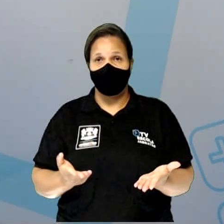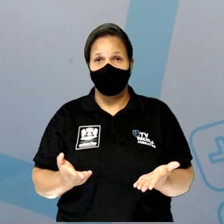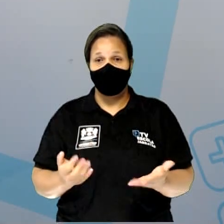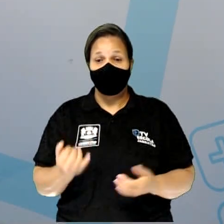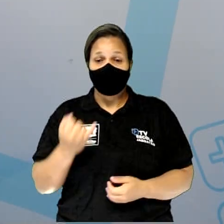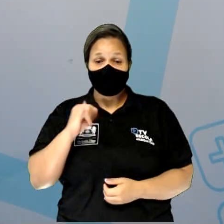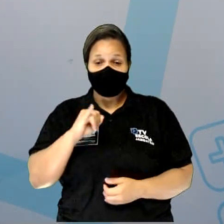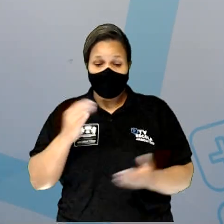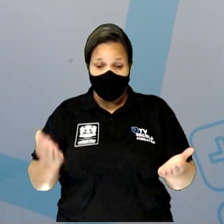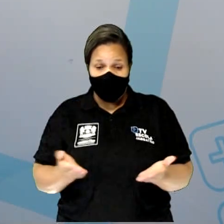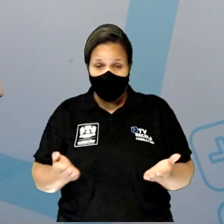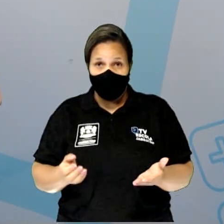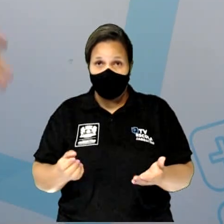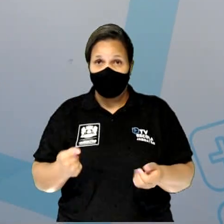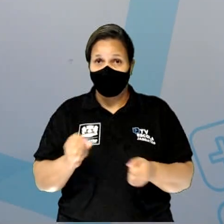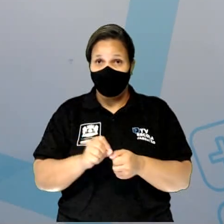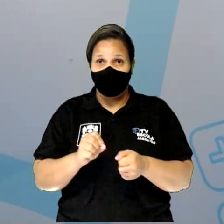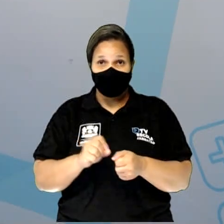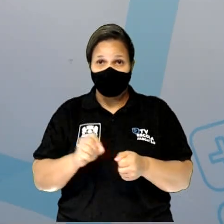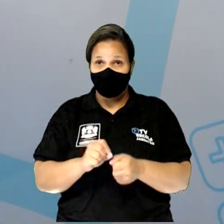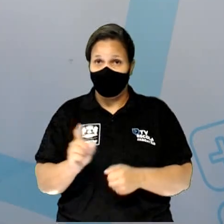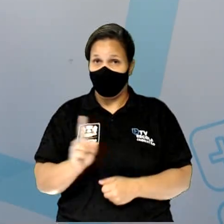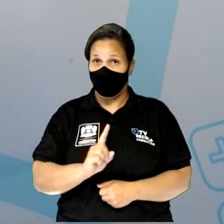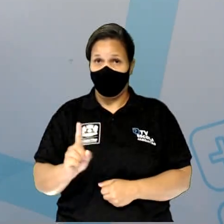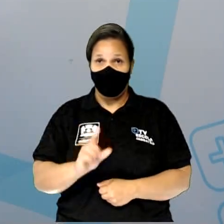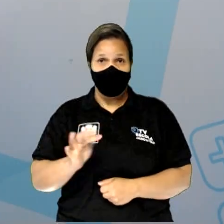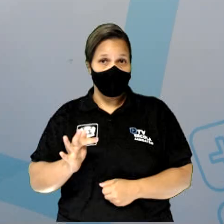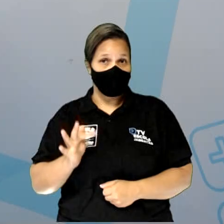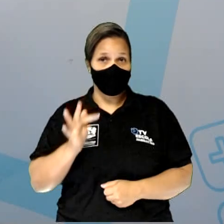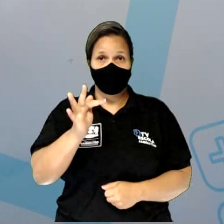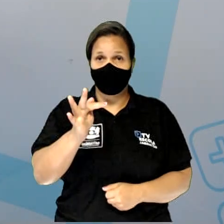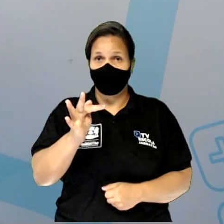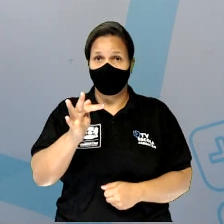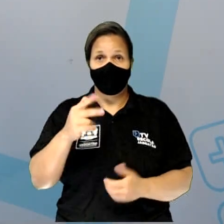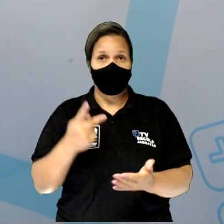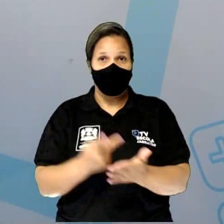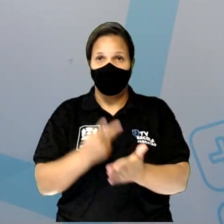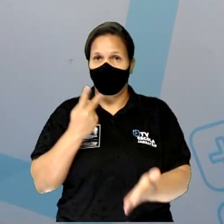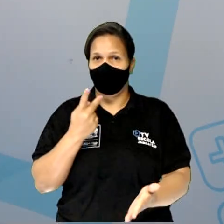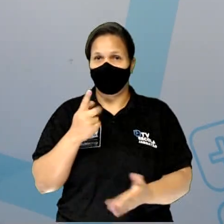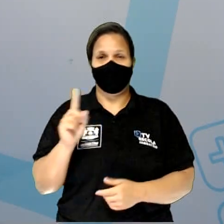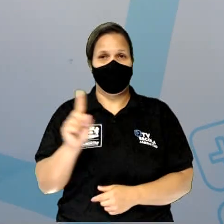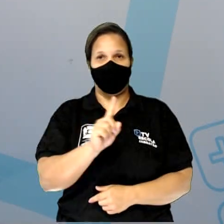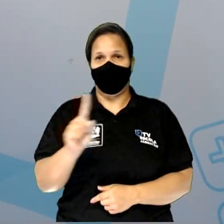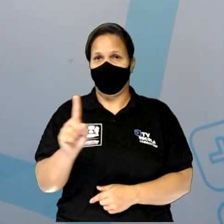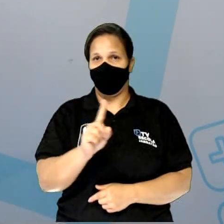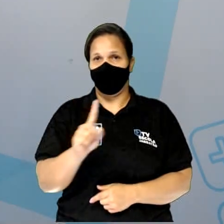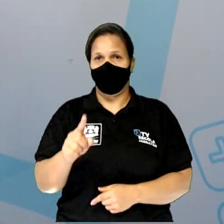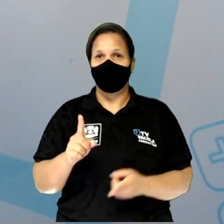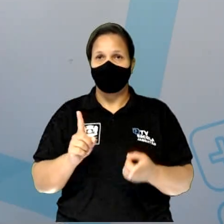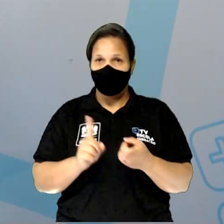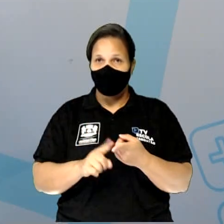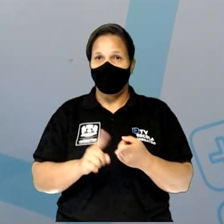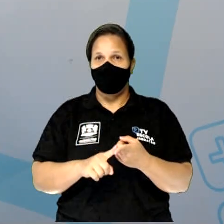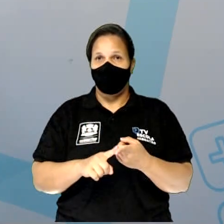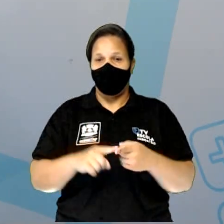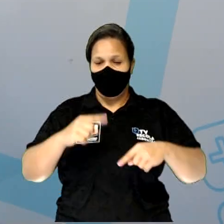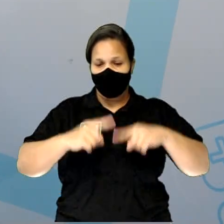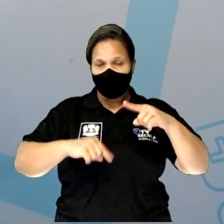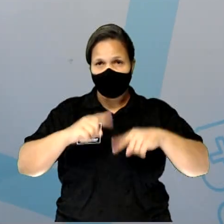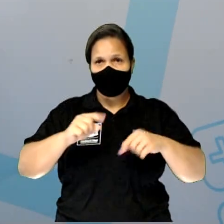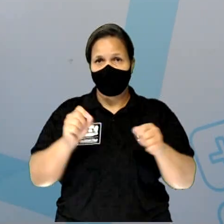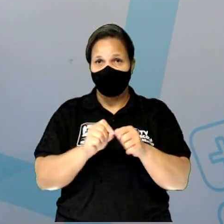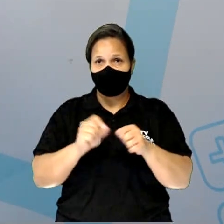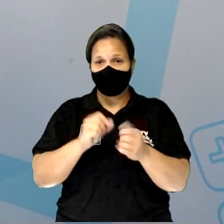vai acontecer. Ou seja, se eu não for no supermercado, eu não farei o bolo, porque eu preciso de alguns ingredientes. Tudo